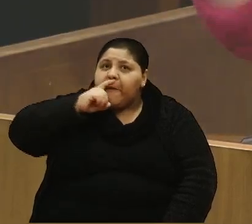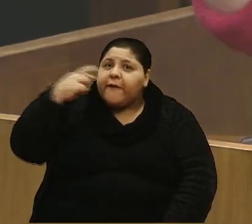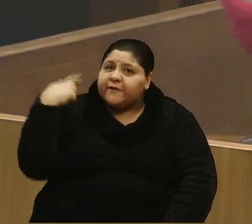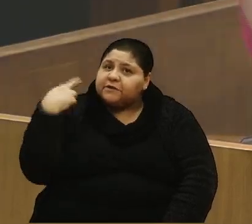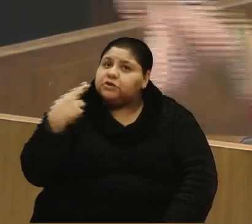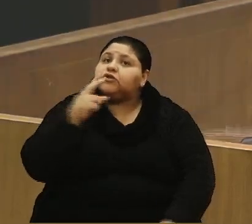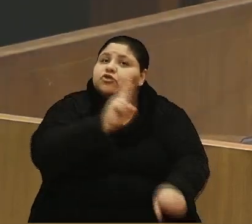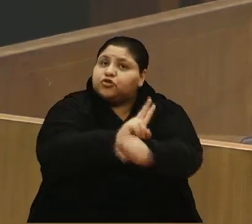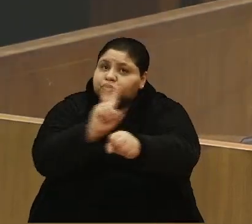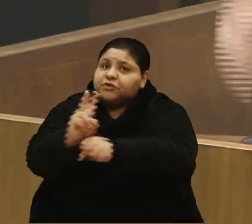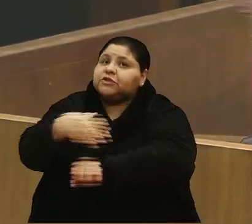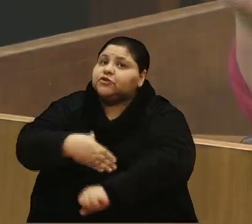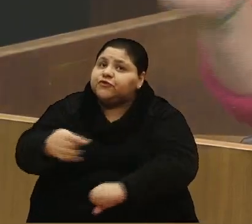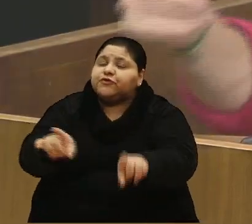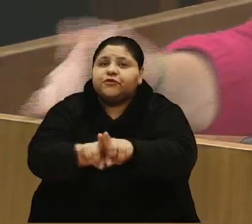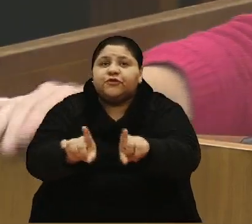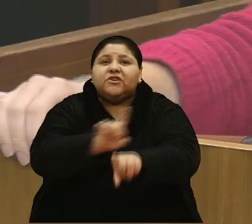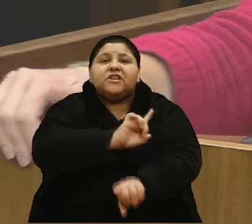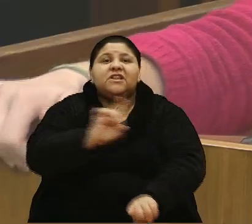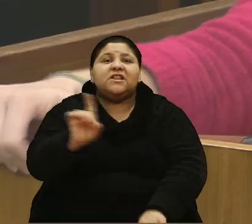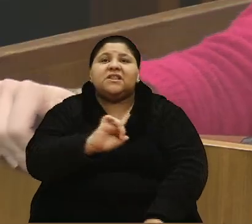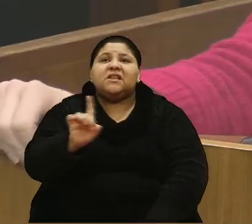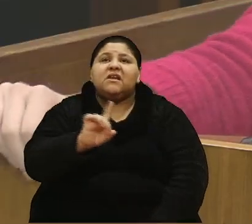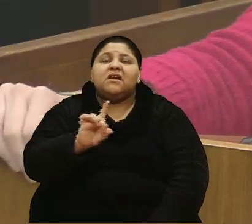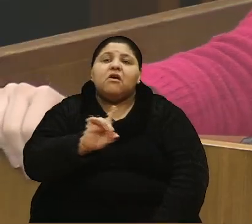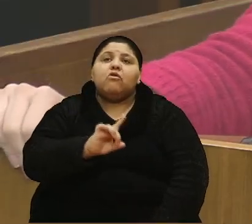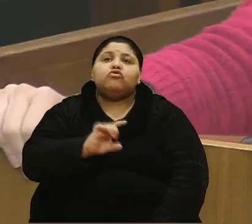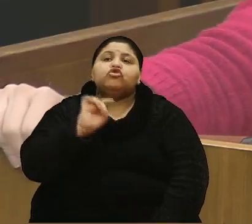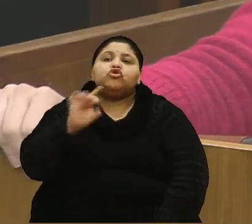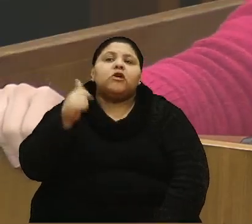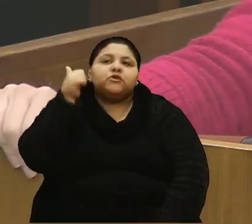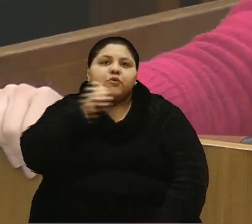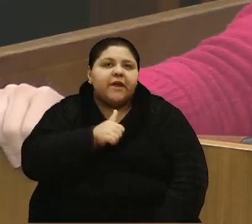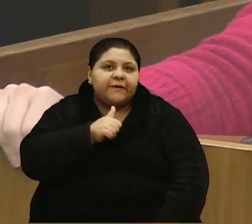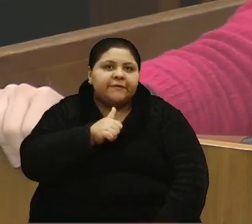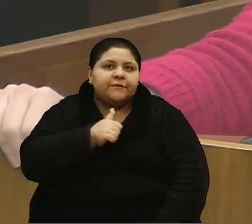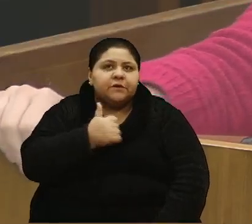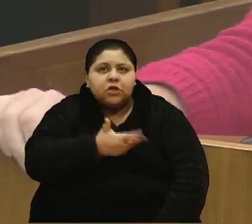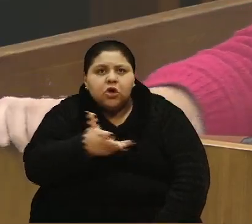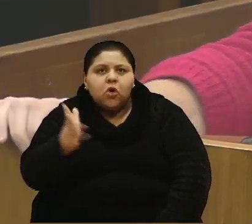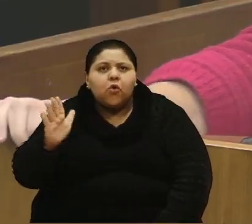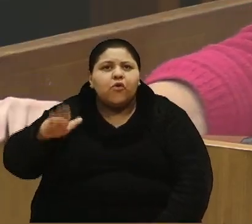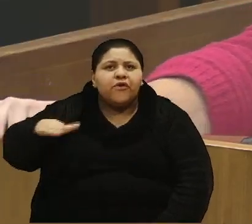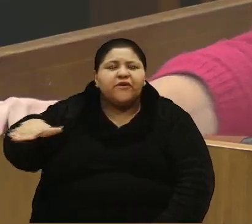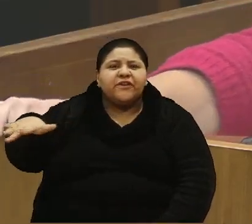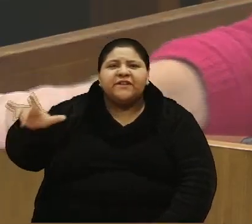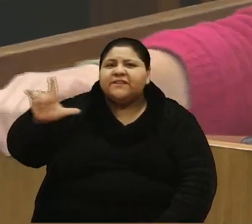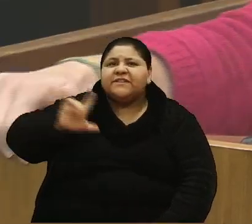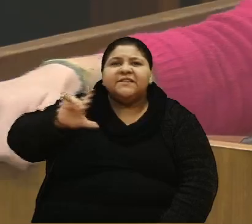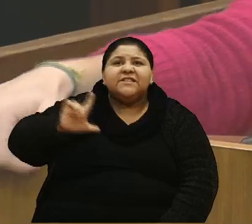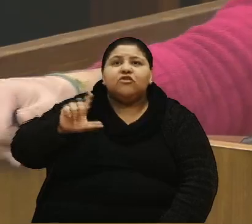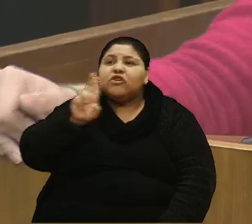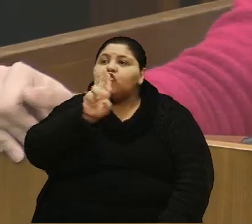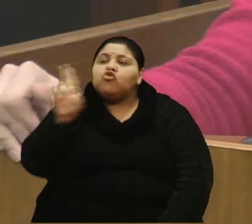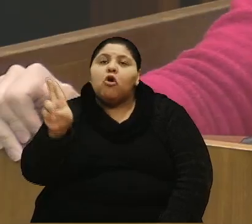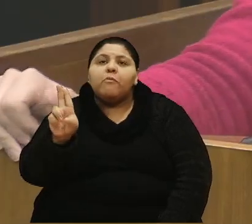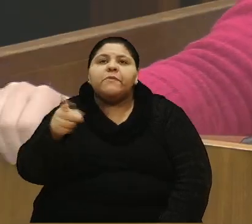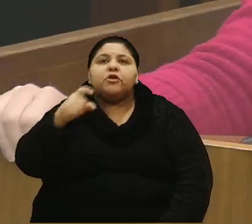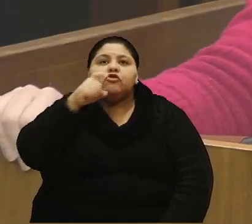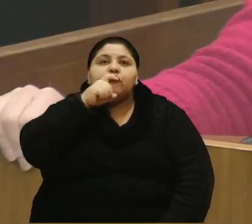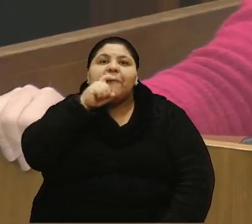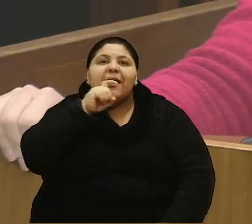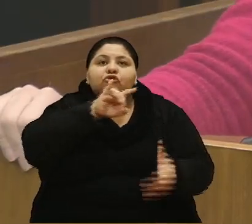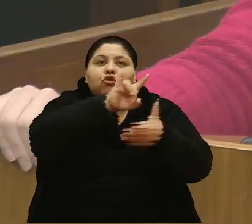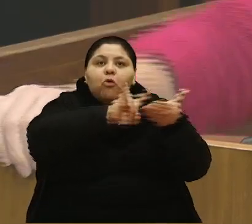pelo cuidado dos seus filhos e não deixem isso somente para as mulheres. Quantas crianças nós temos que ainda não têm o nome paterno na sua certidão de